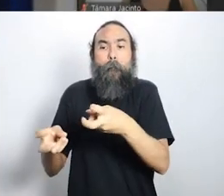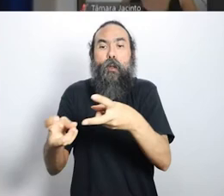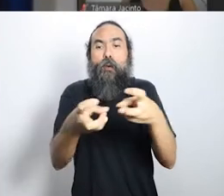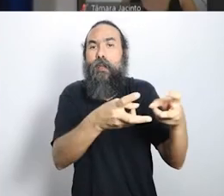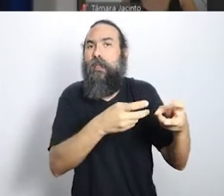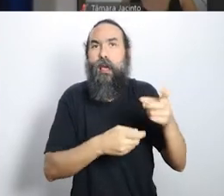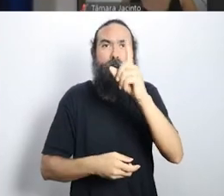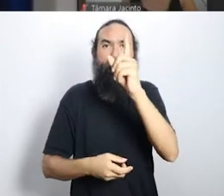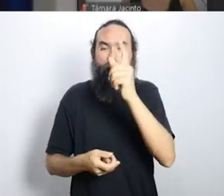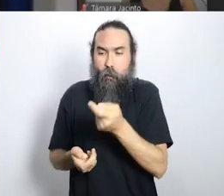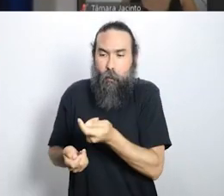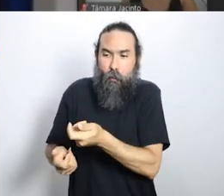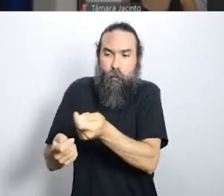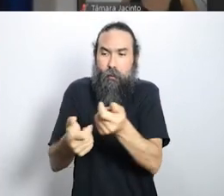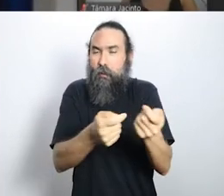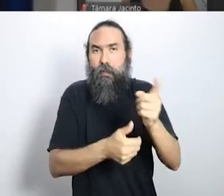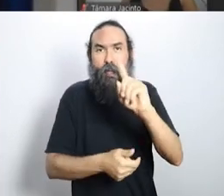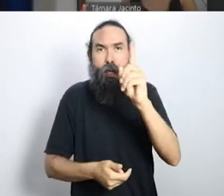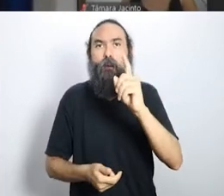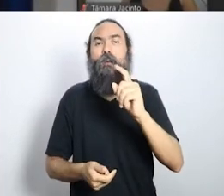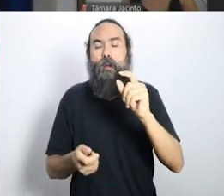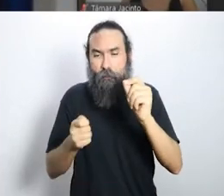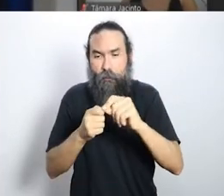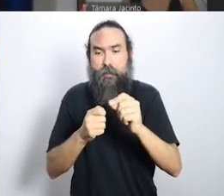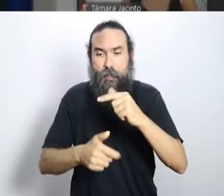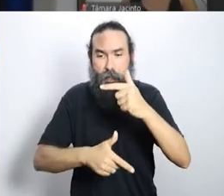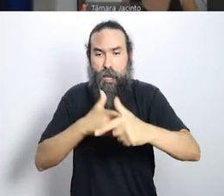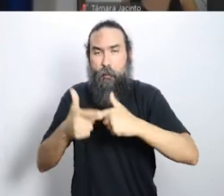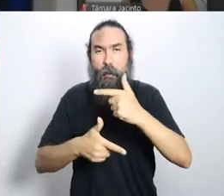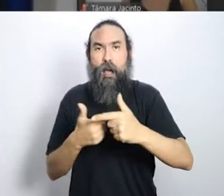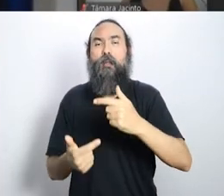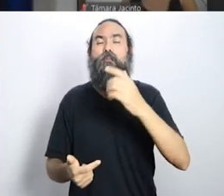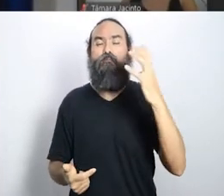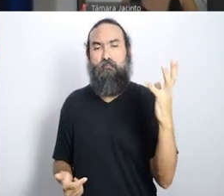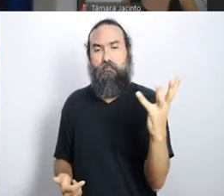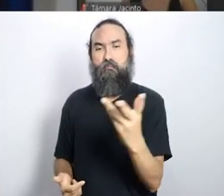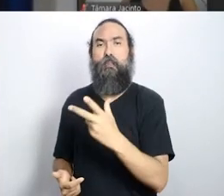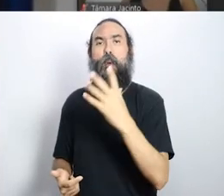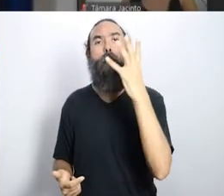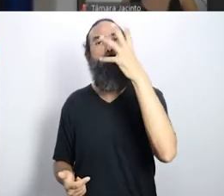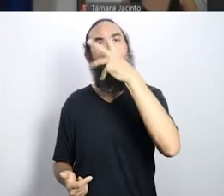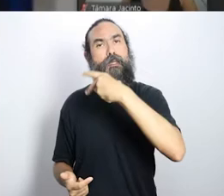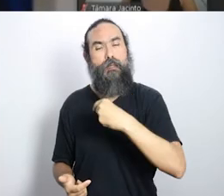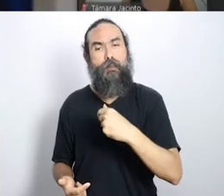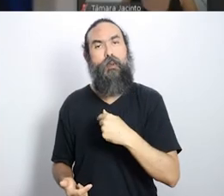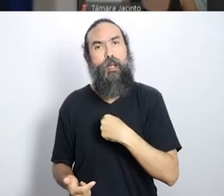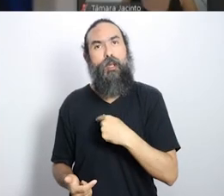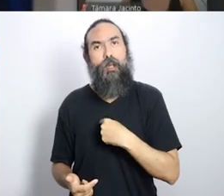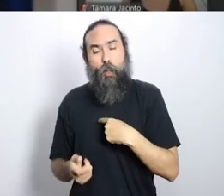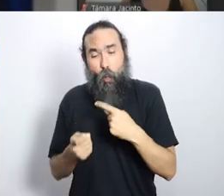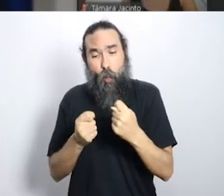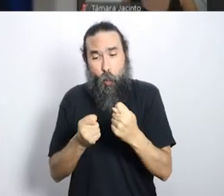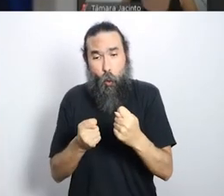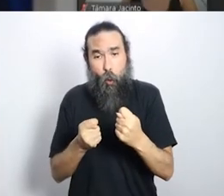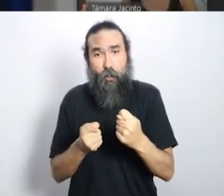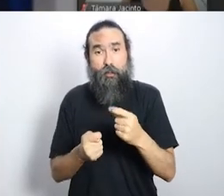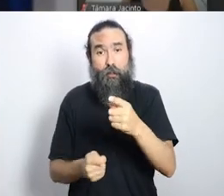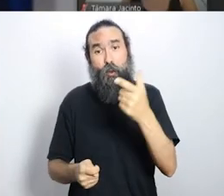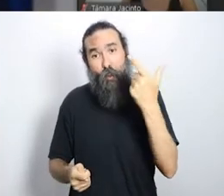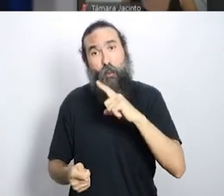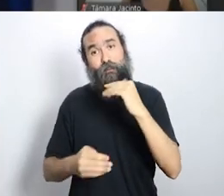vem construindo com o Coco Raiz uma história bonita e eu torço demais, porque o Coco Raiz também já sofreu